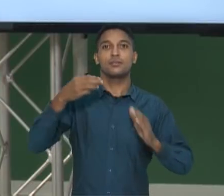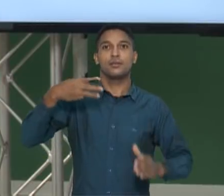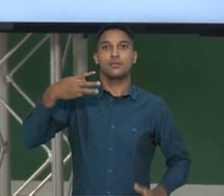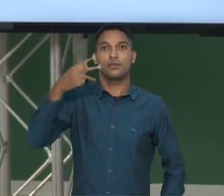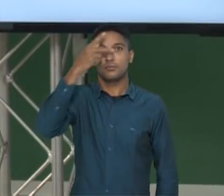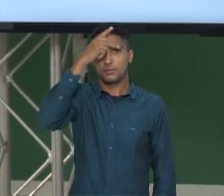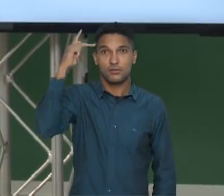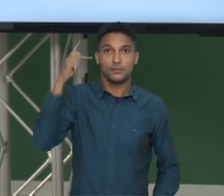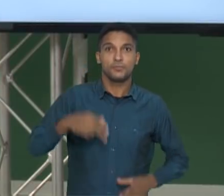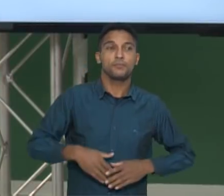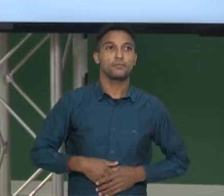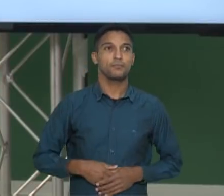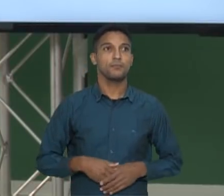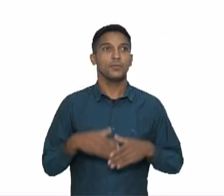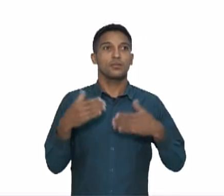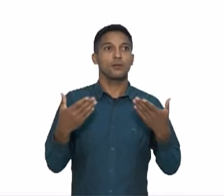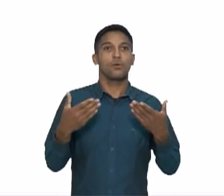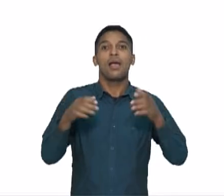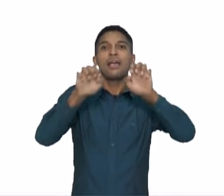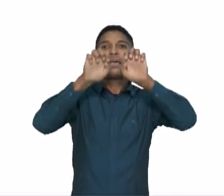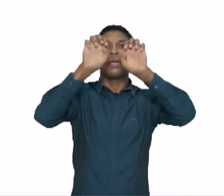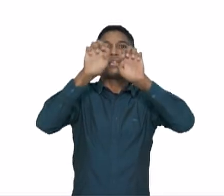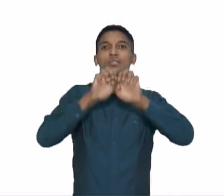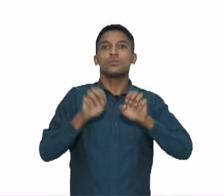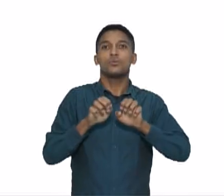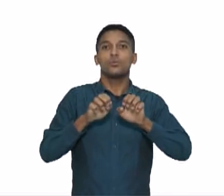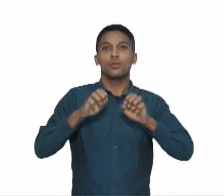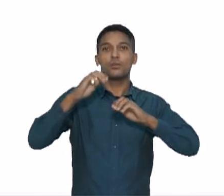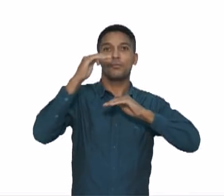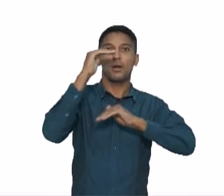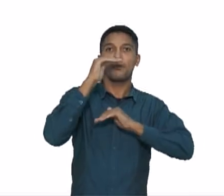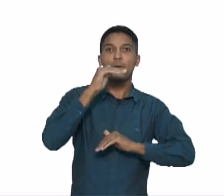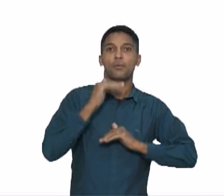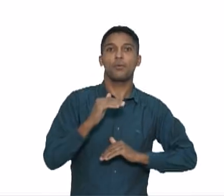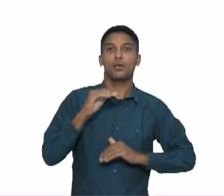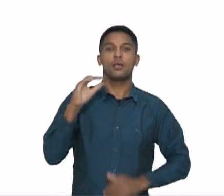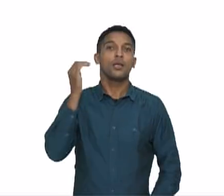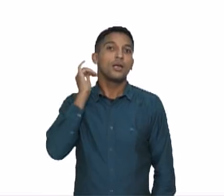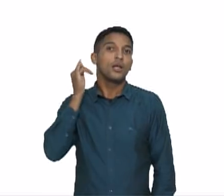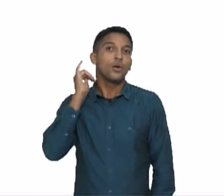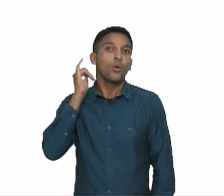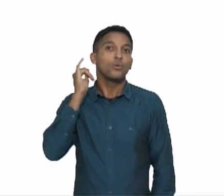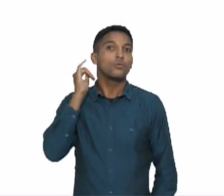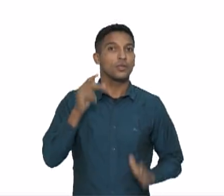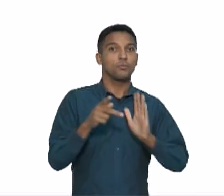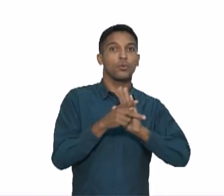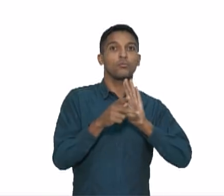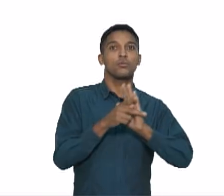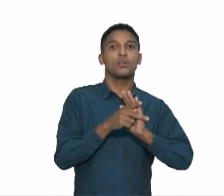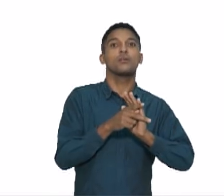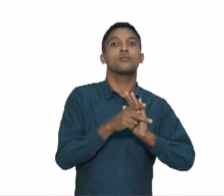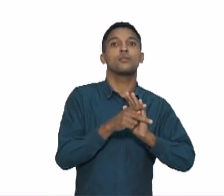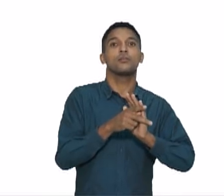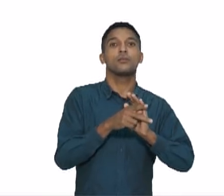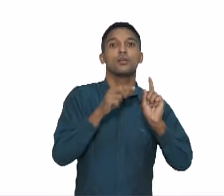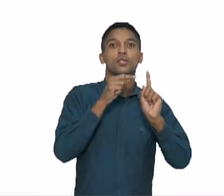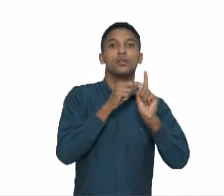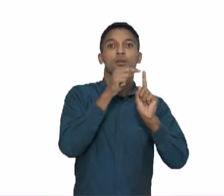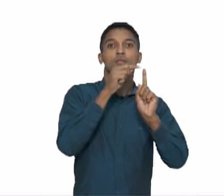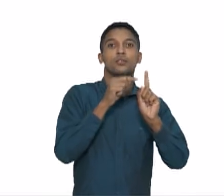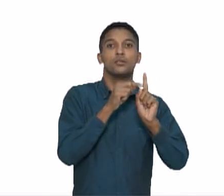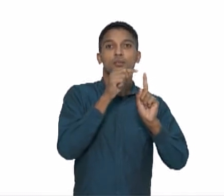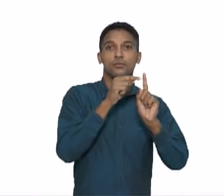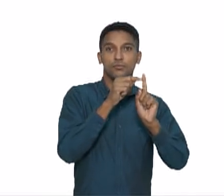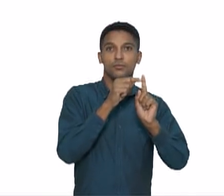conto, a gente tem que o conto é estruturado com base na tipologia narrativa, ou seja, é necessário uma